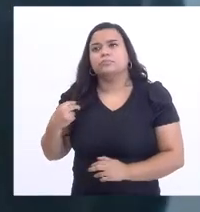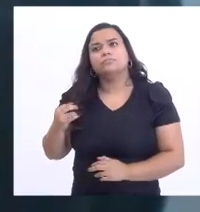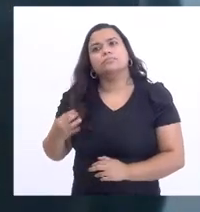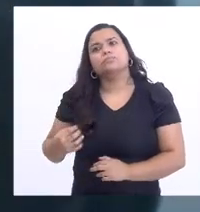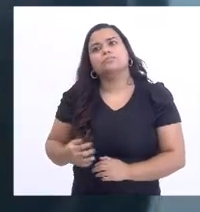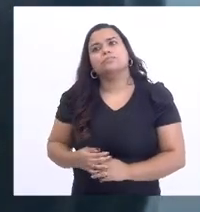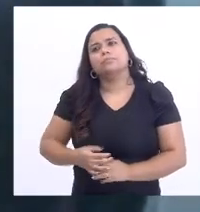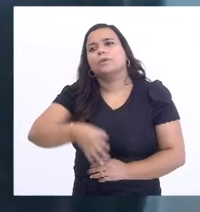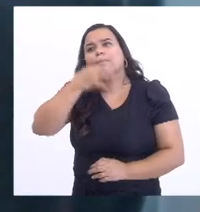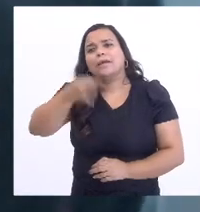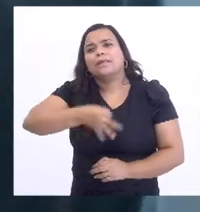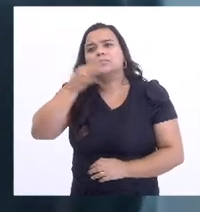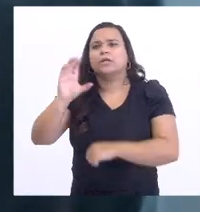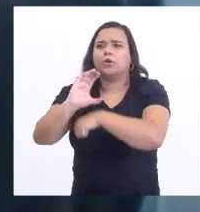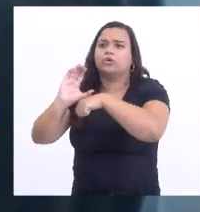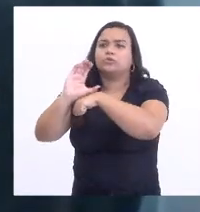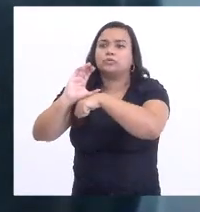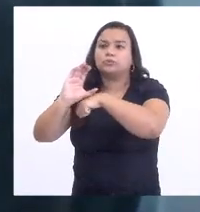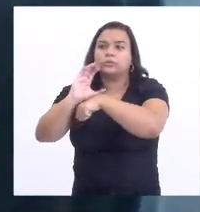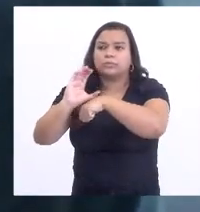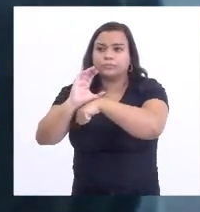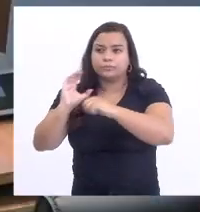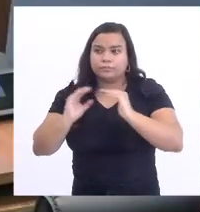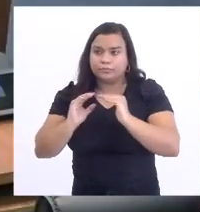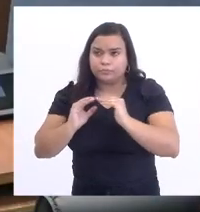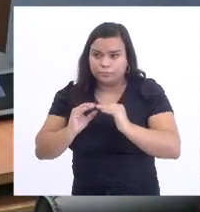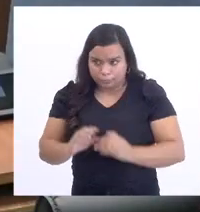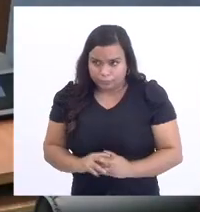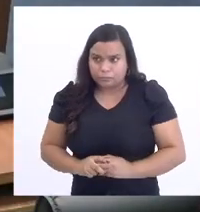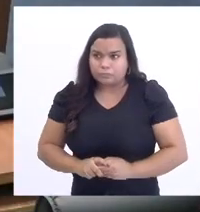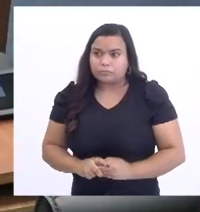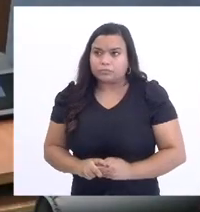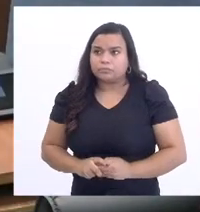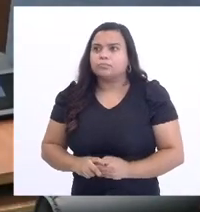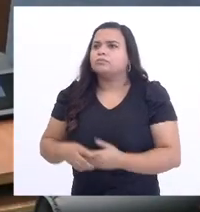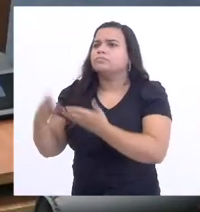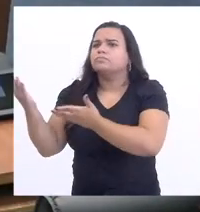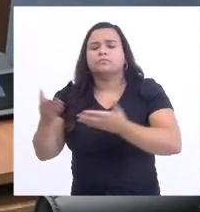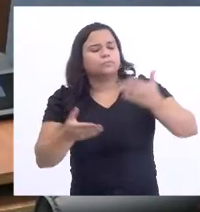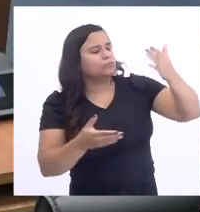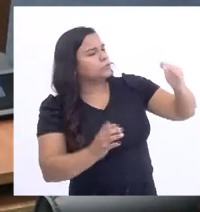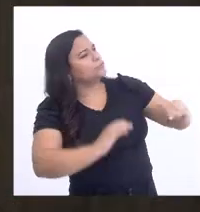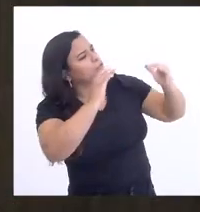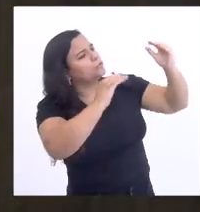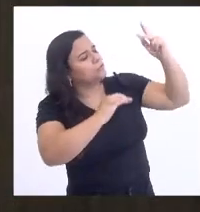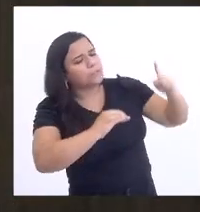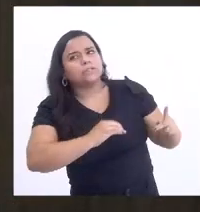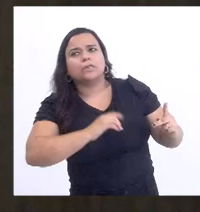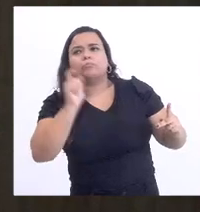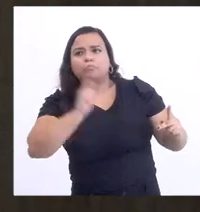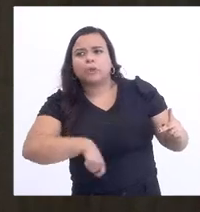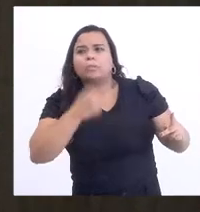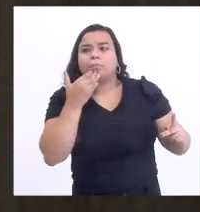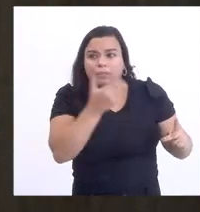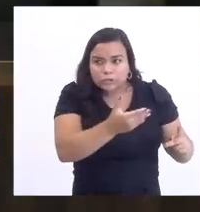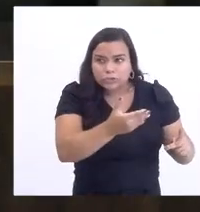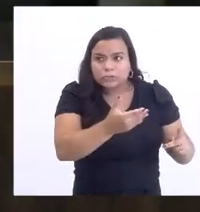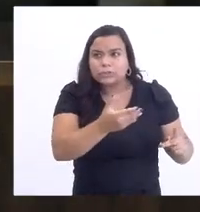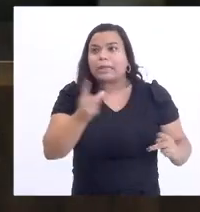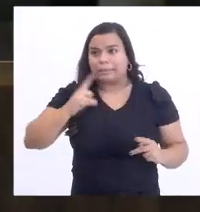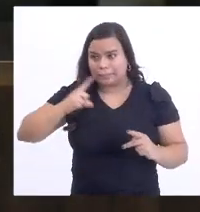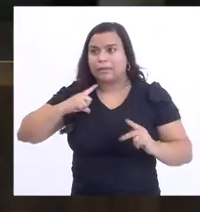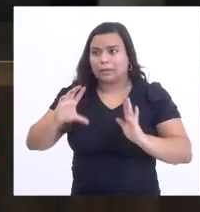Parecer pela constitucionalidade. Senhor presidente, posso pedir... Tem uma